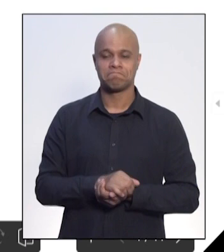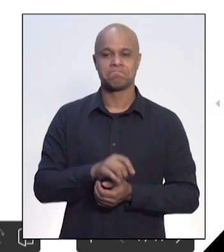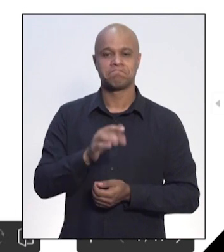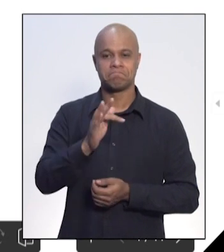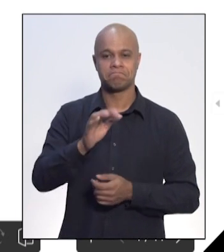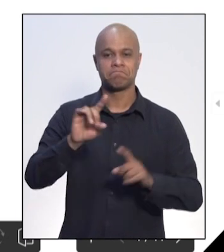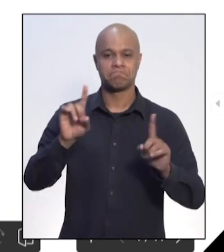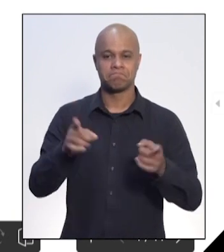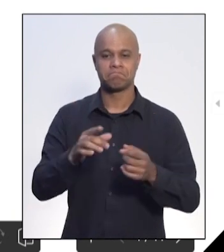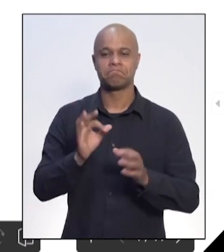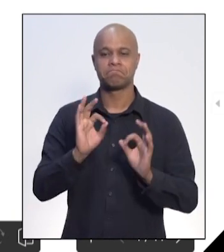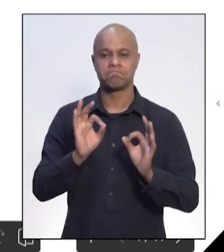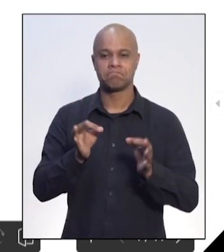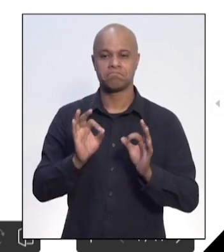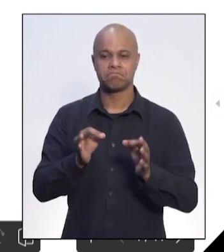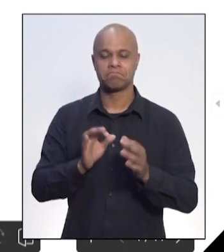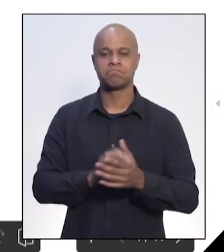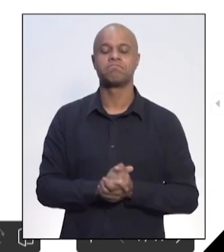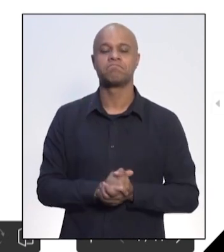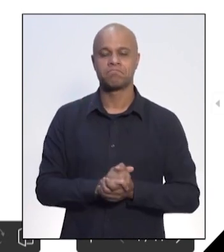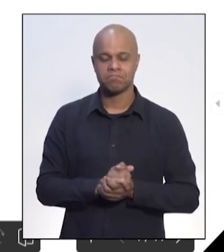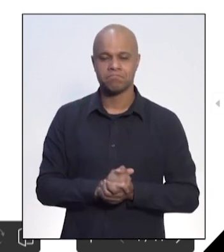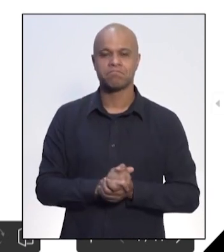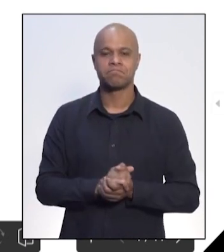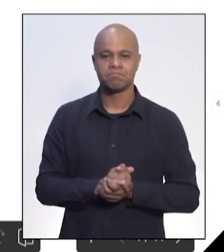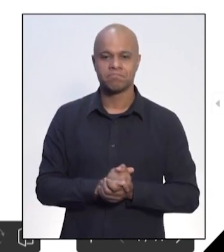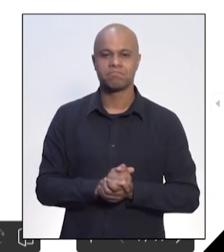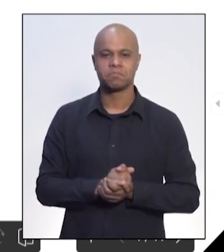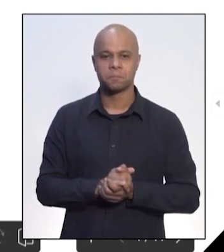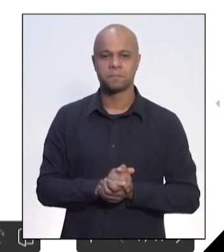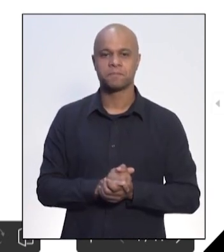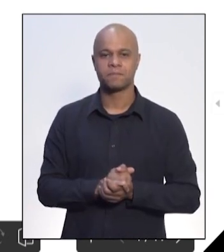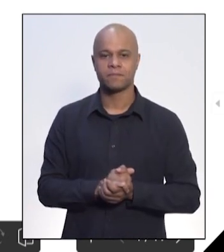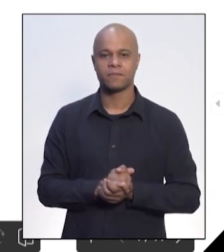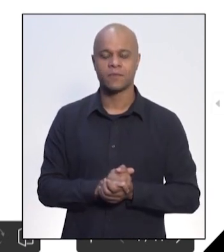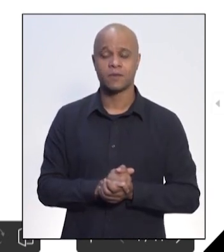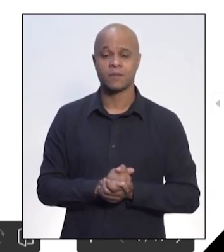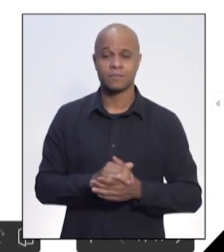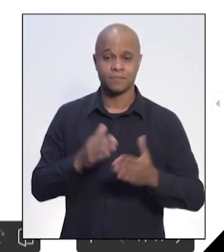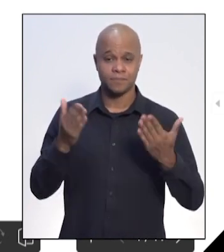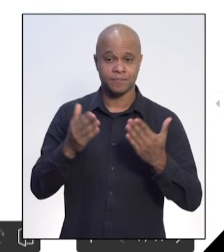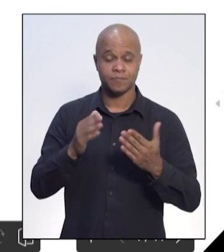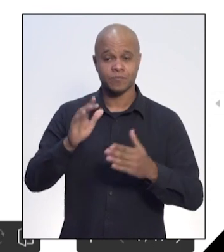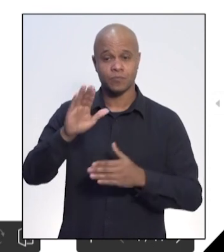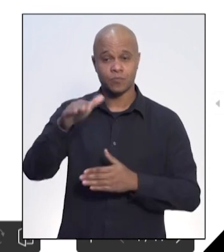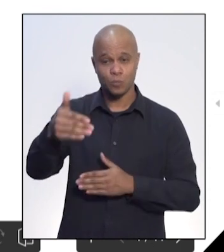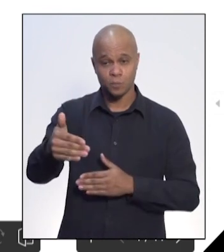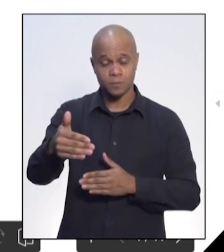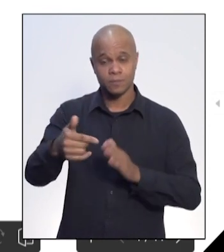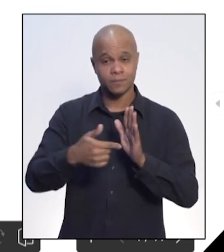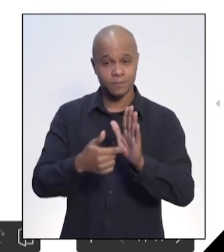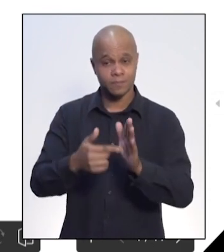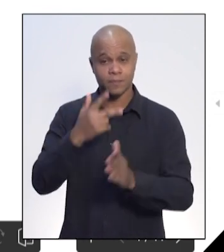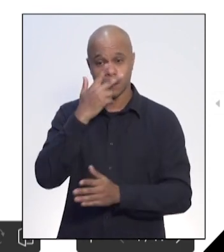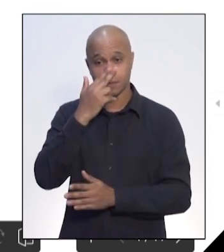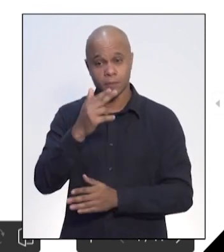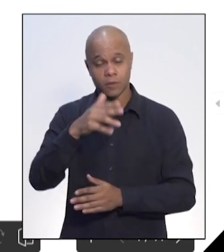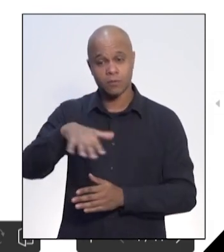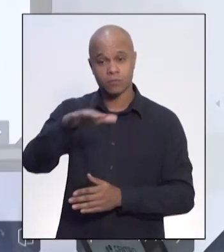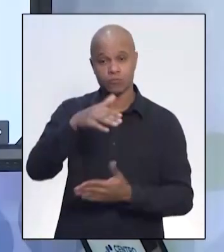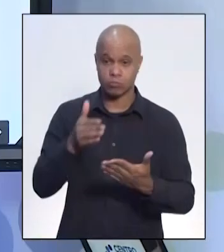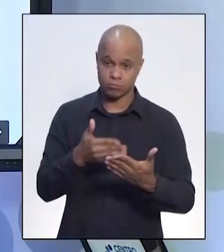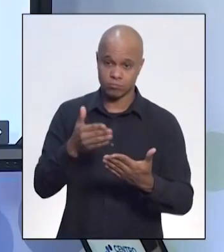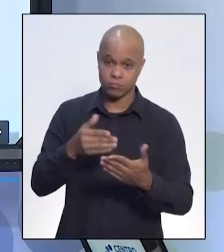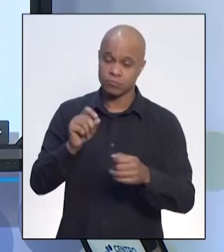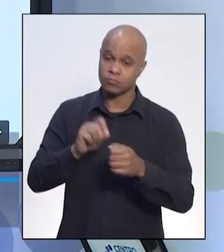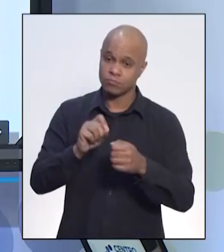y em relação ao x, que tem a ver com o contorno. Então, quando eu passar a atividade, que vai ser bem parecida, e se você olhar a atividade